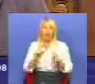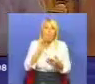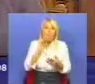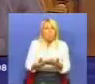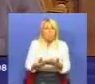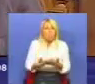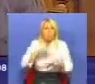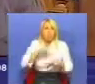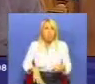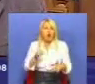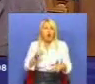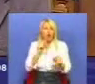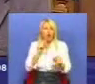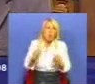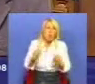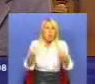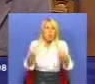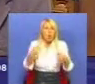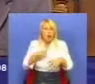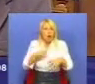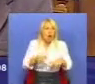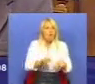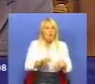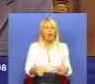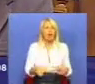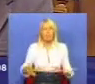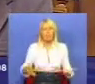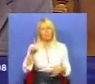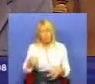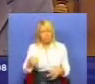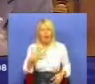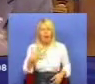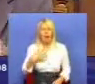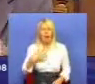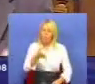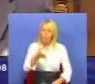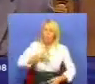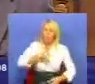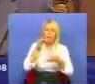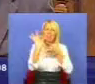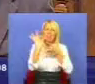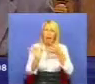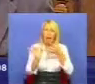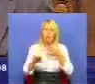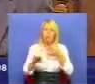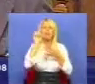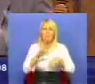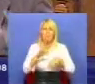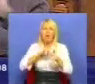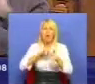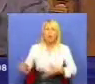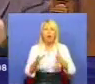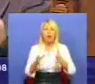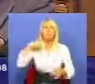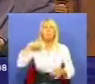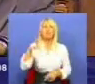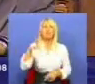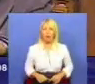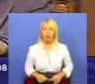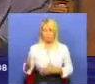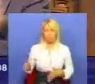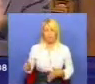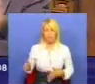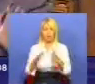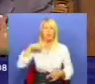E isso leva à questão sobre a qual eu queria também que se pronunciasse em detalhe, que é as estradas de Portugal. Nas estradas de